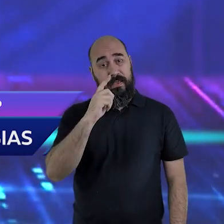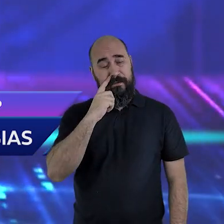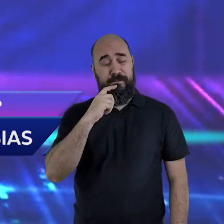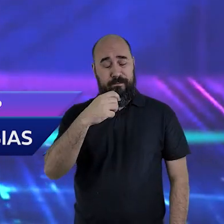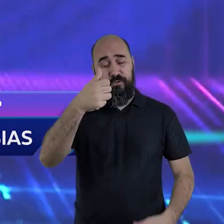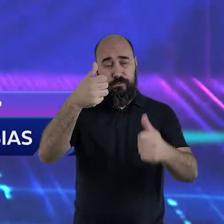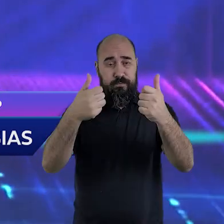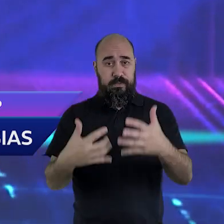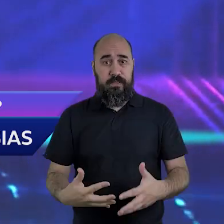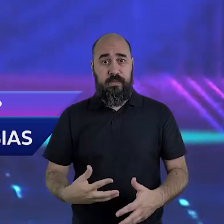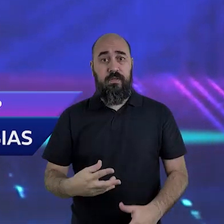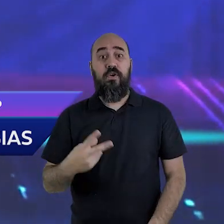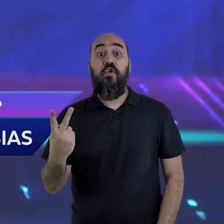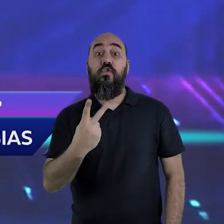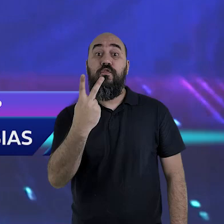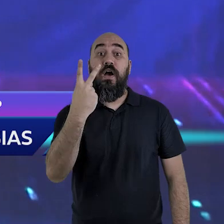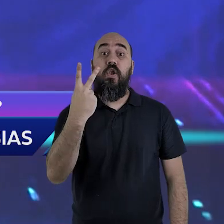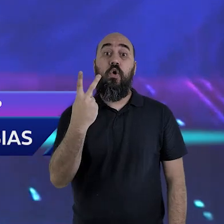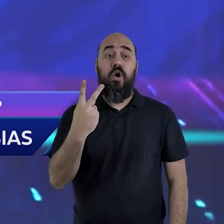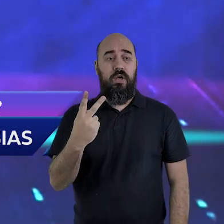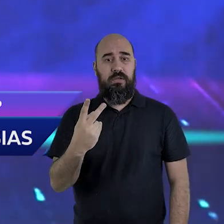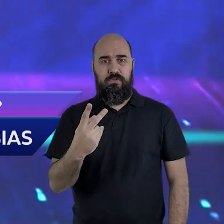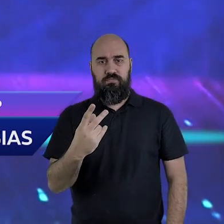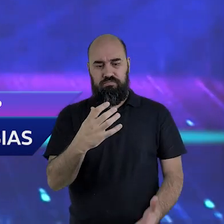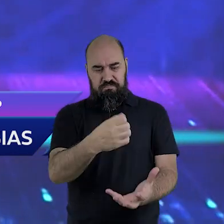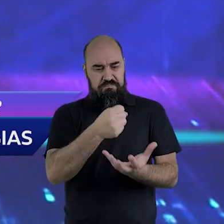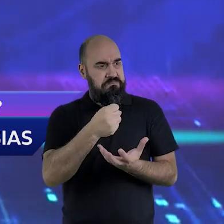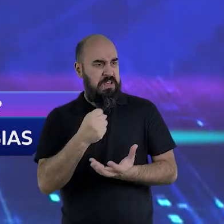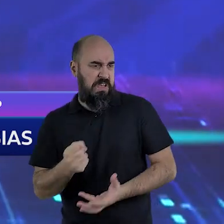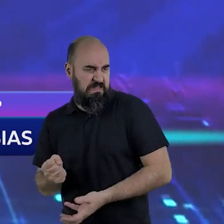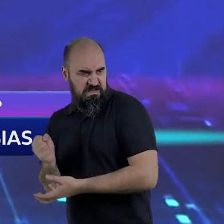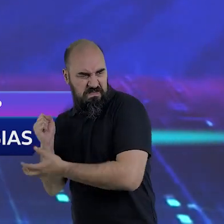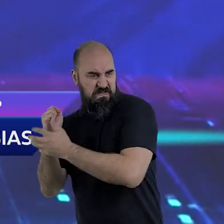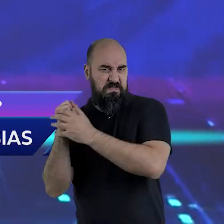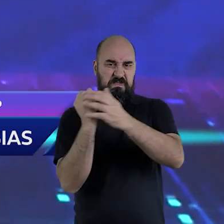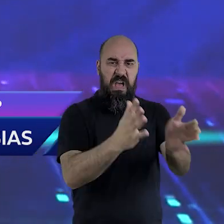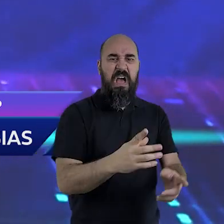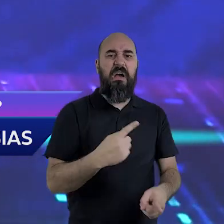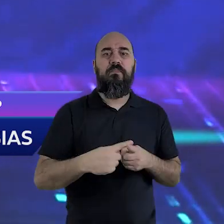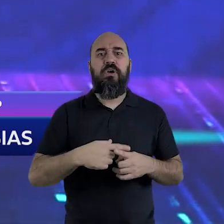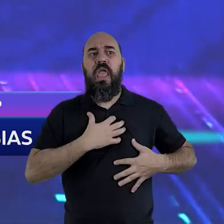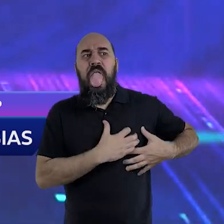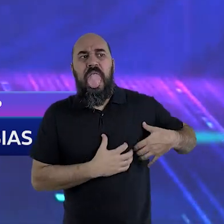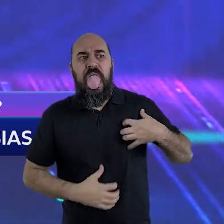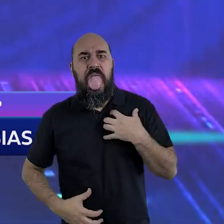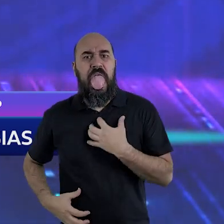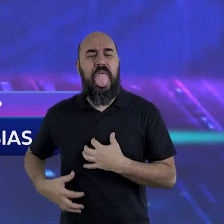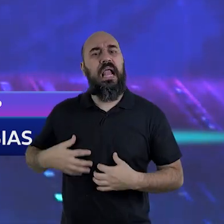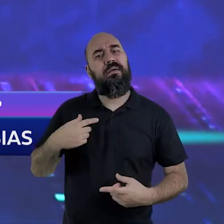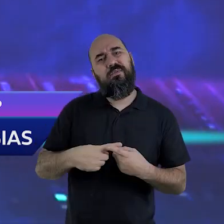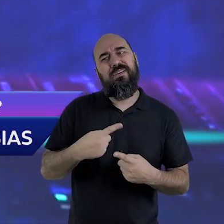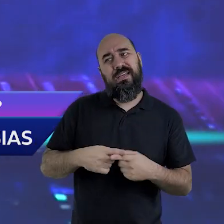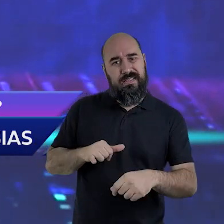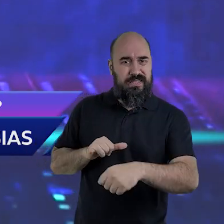valor foi devolvido por Judas, que com remorso, com peso de ter